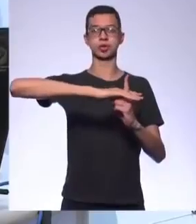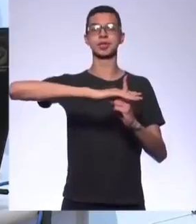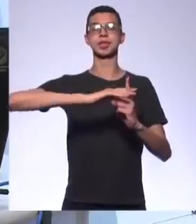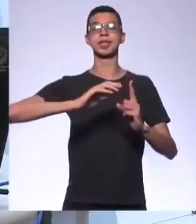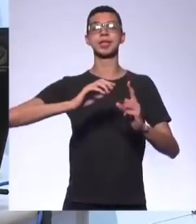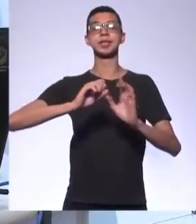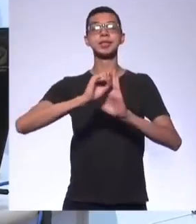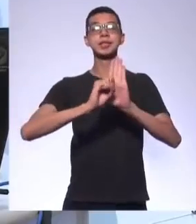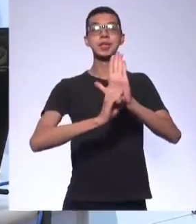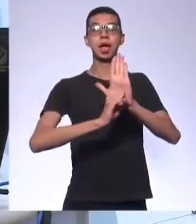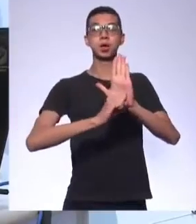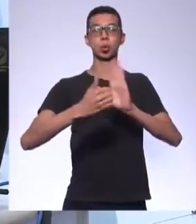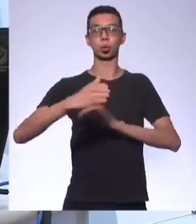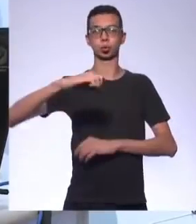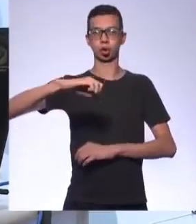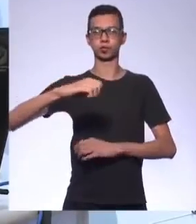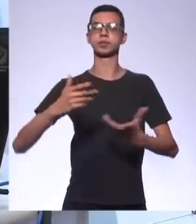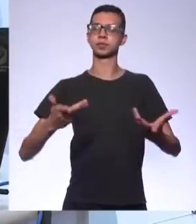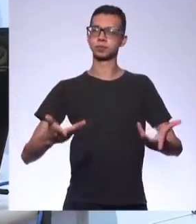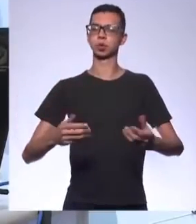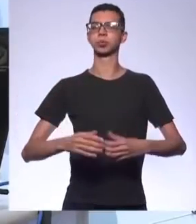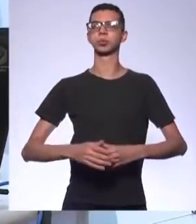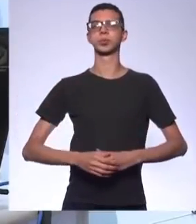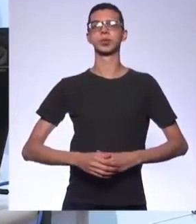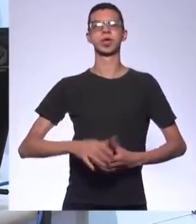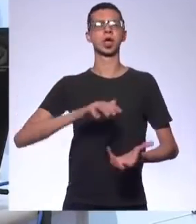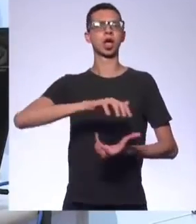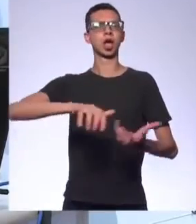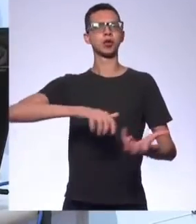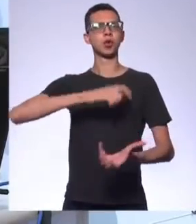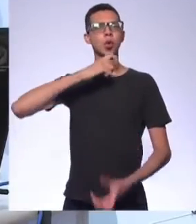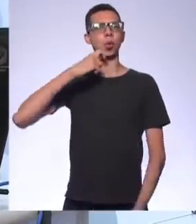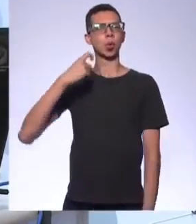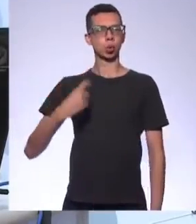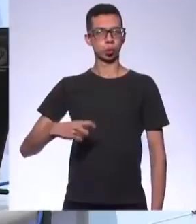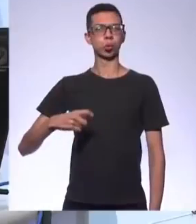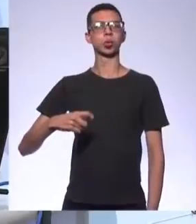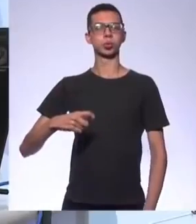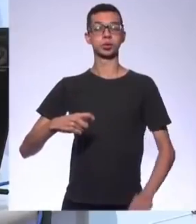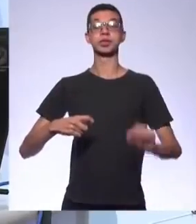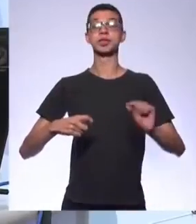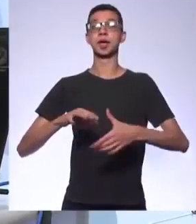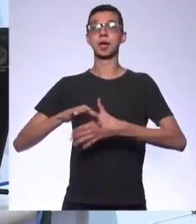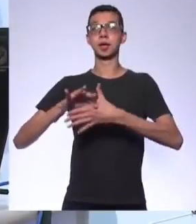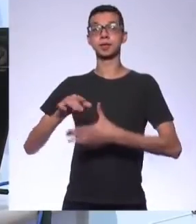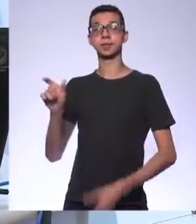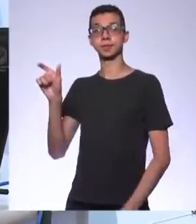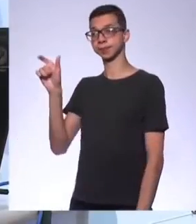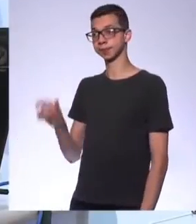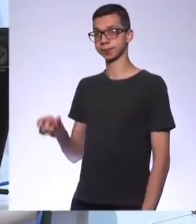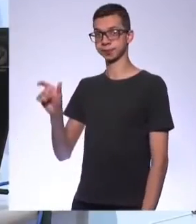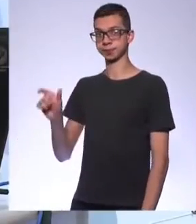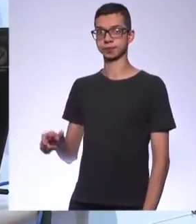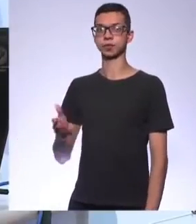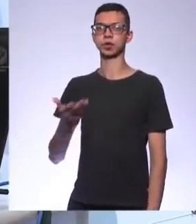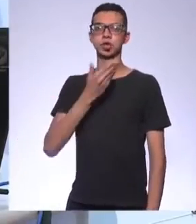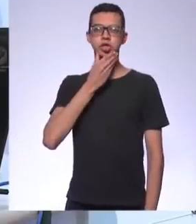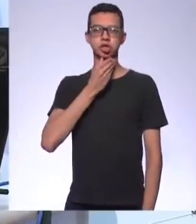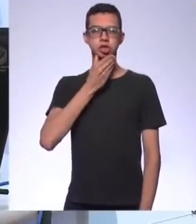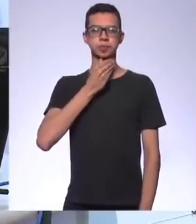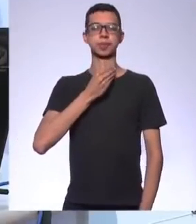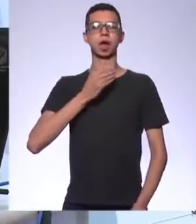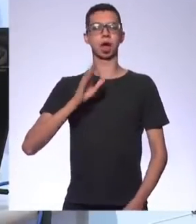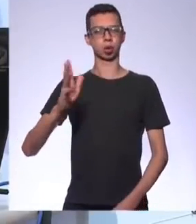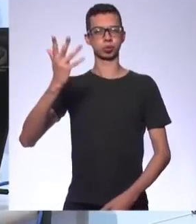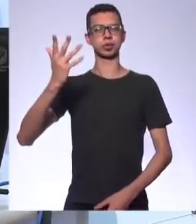uma bandeira levantada nesse momento. A Revolução Russa, liderada aí por Lenin e Trotsky, desembocou numa guerra civil